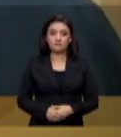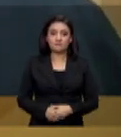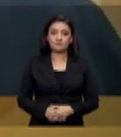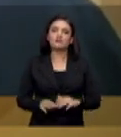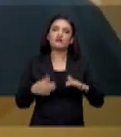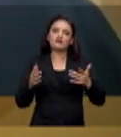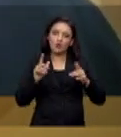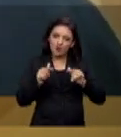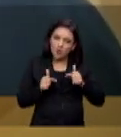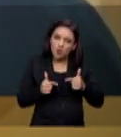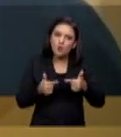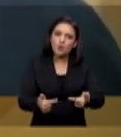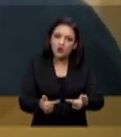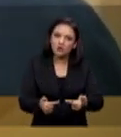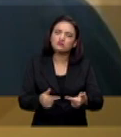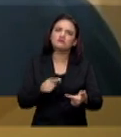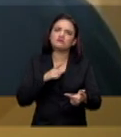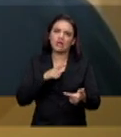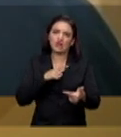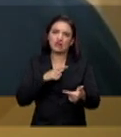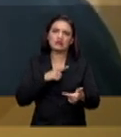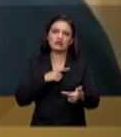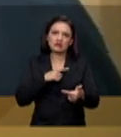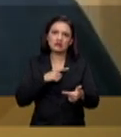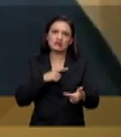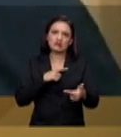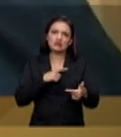ato constitucionalmente vinculado, e